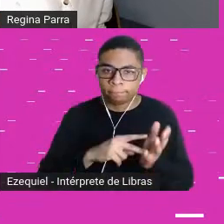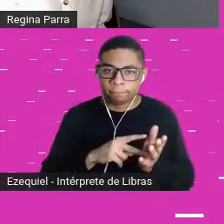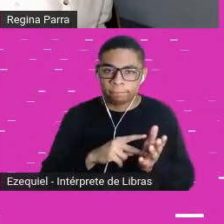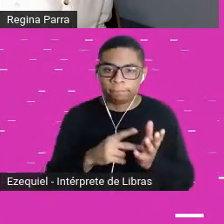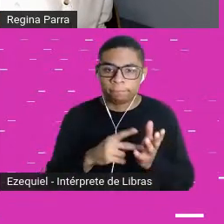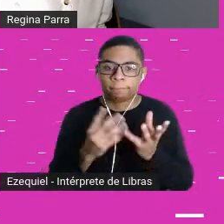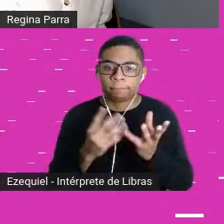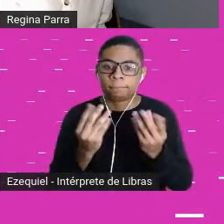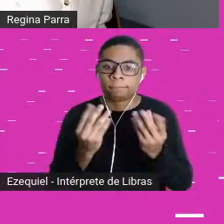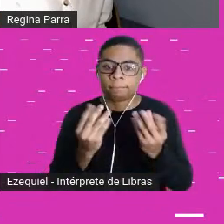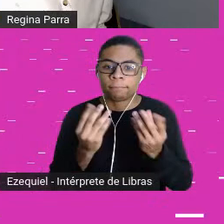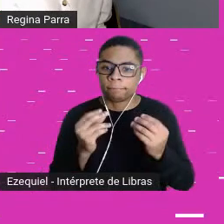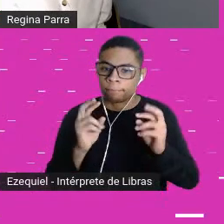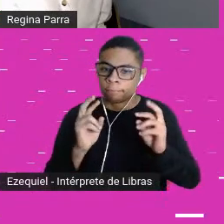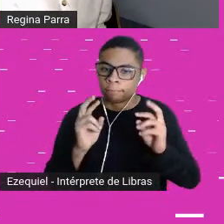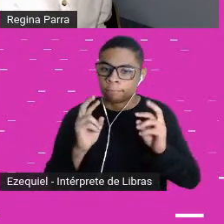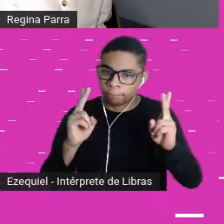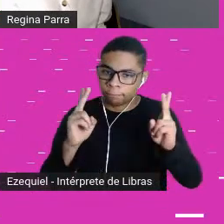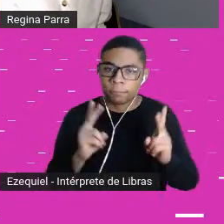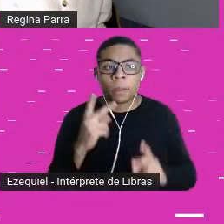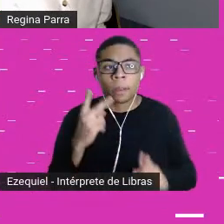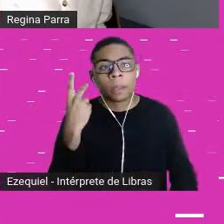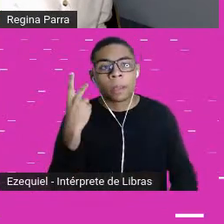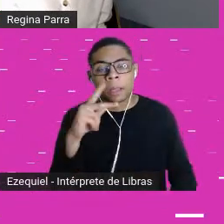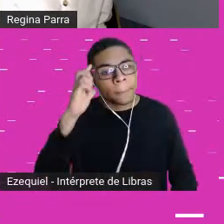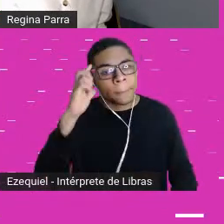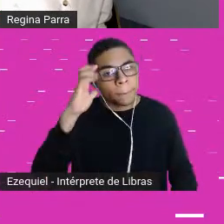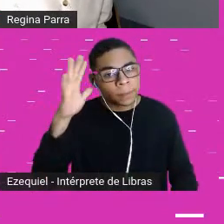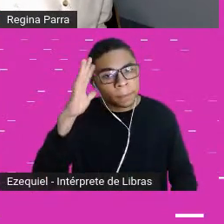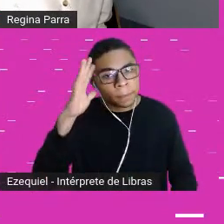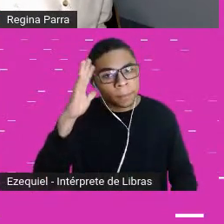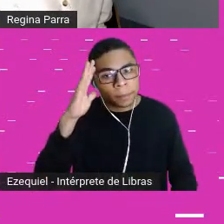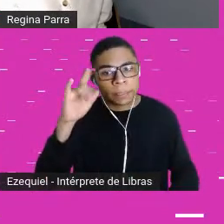muito profundo, muito